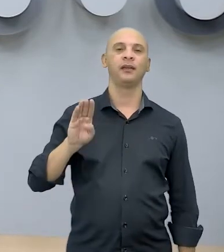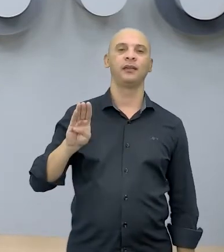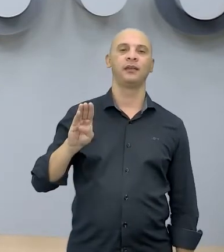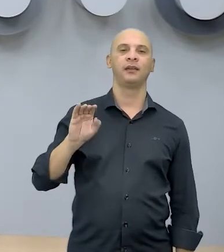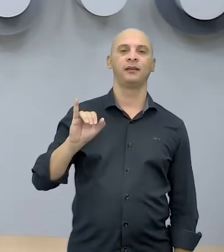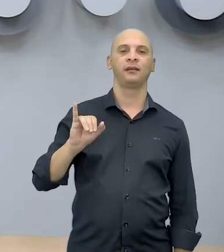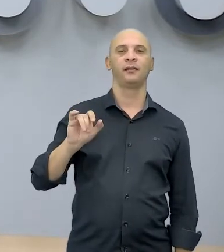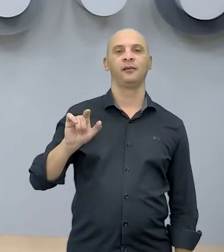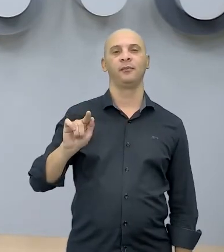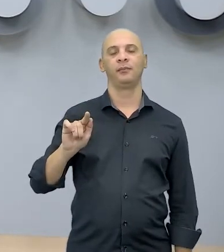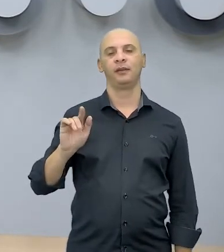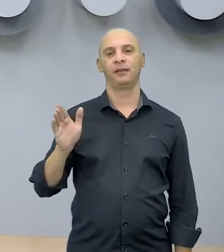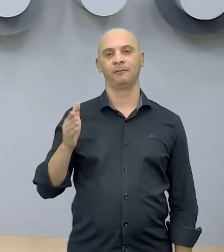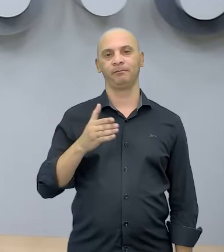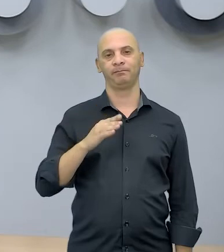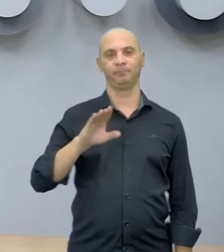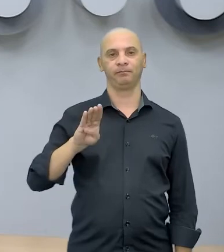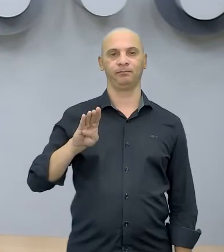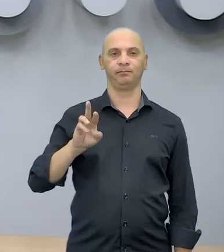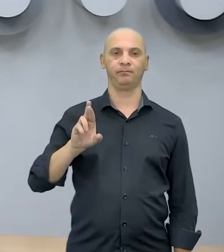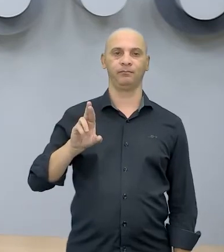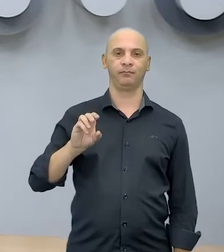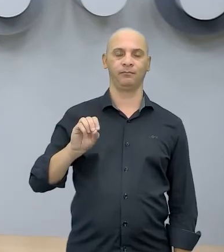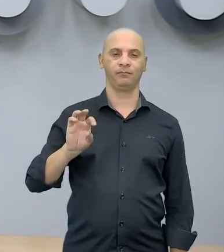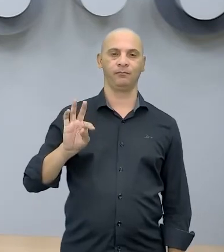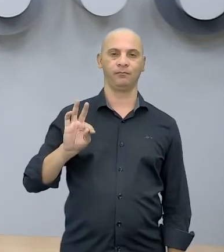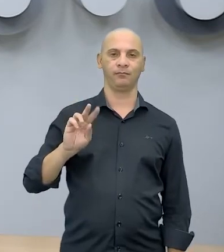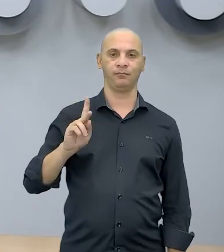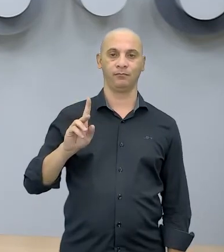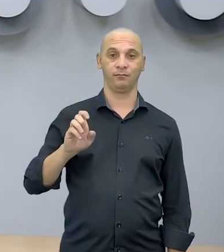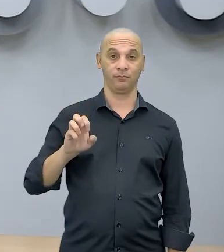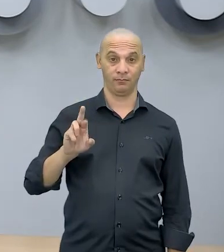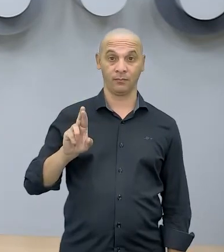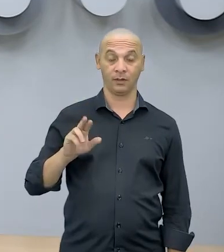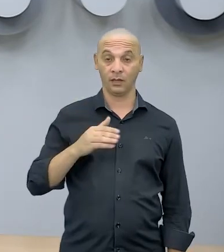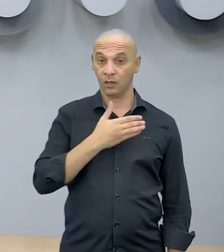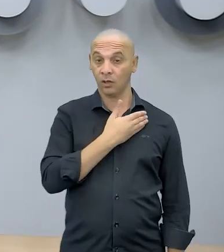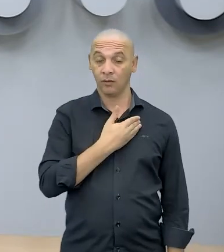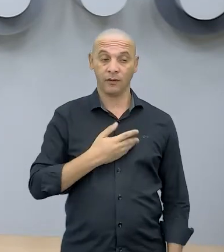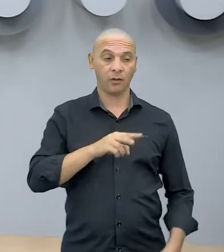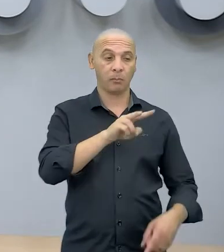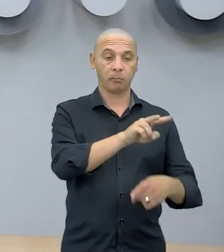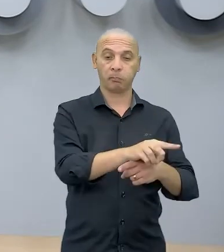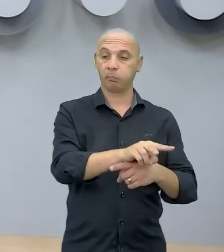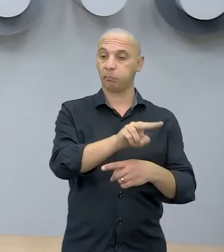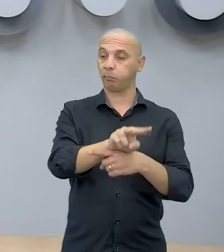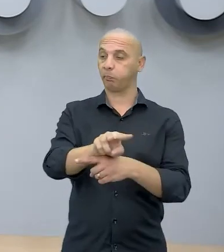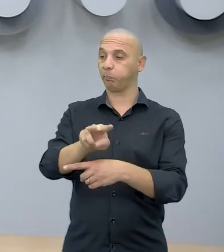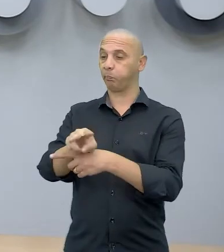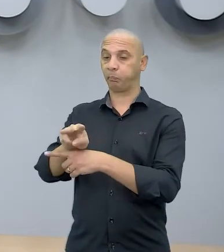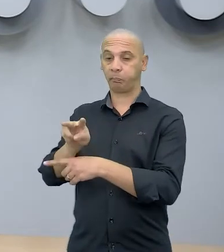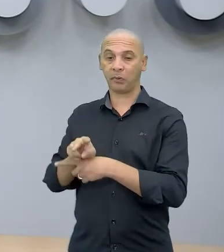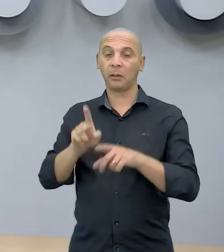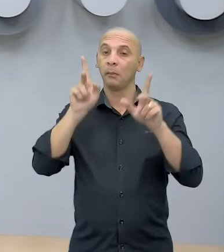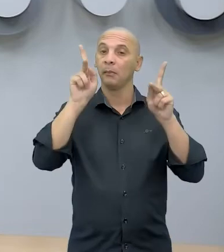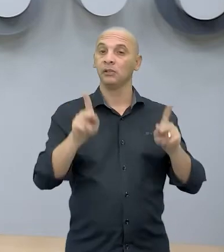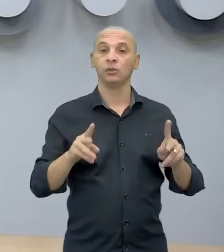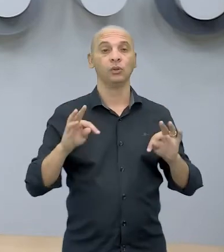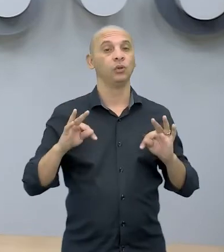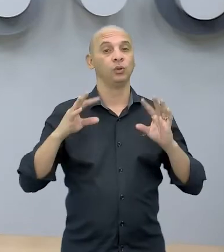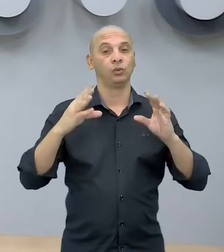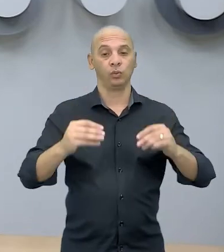E que monitorava todos os indivíduos, todos os cidadãos. Olha o que a Zuboff está defendendo, que